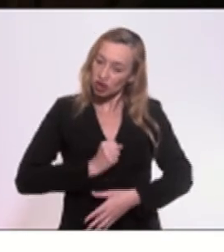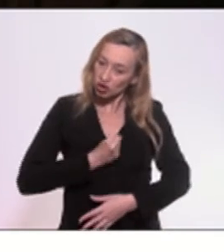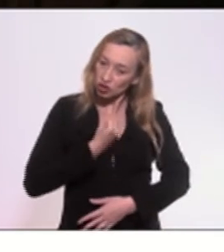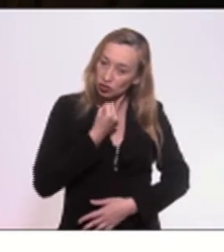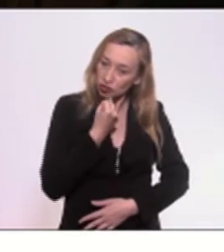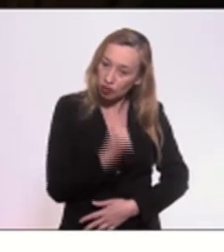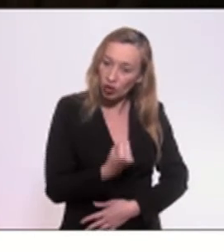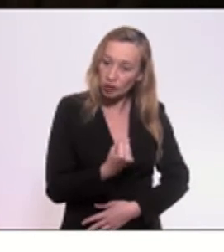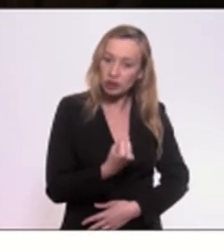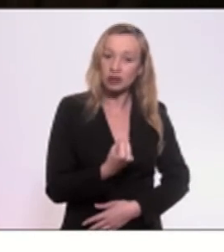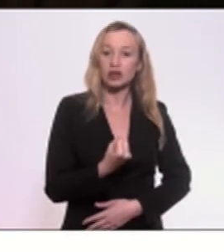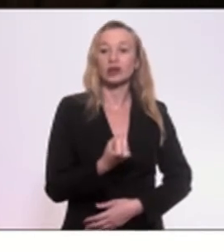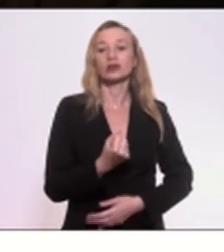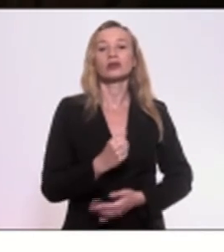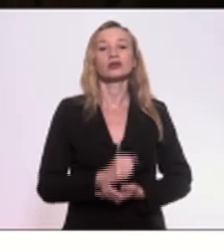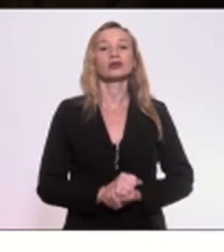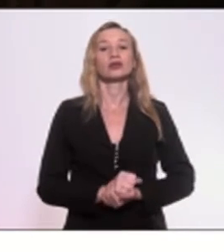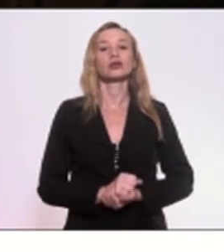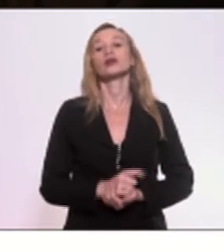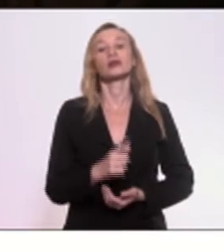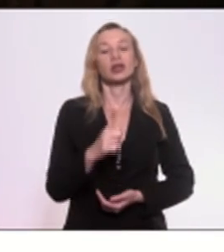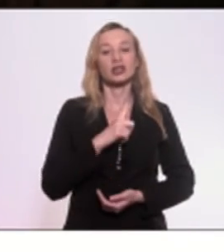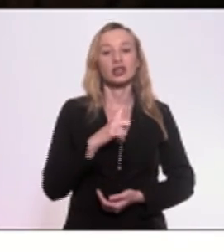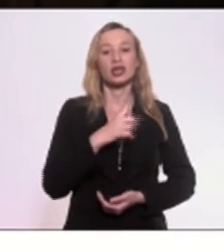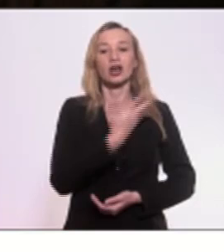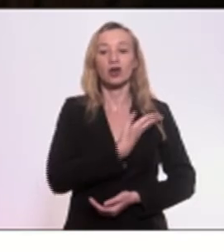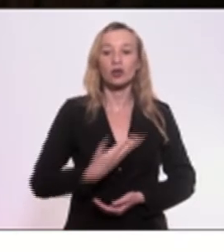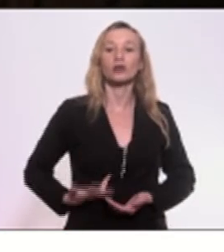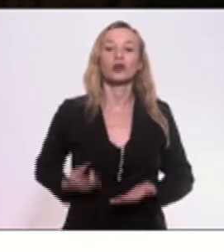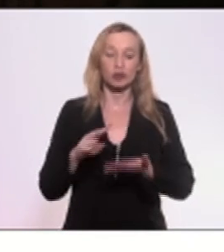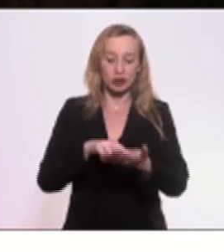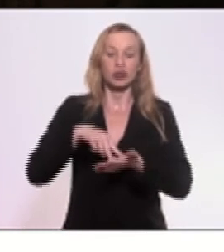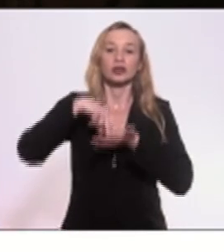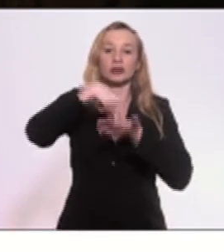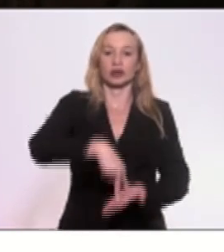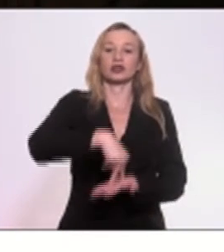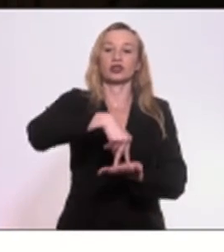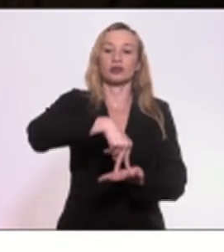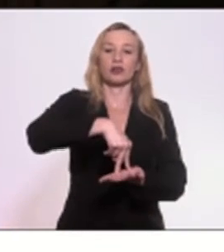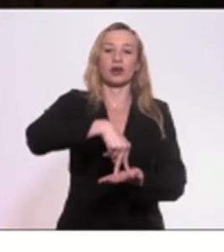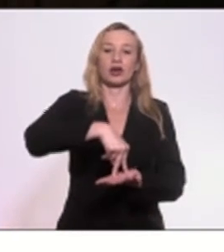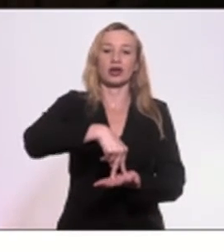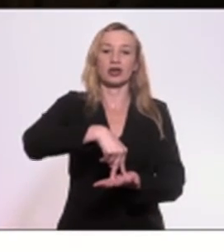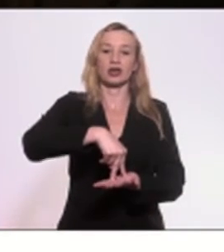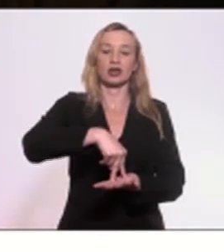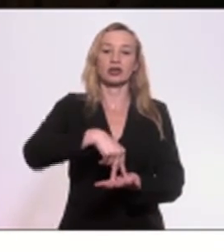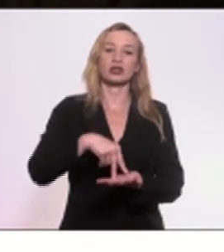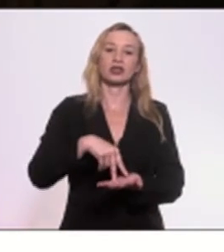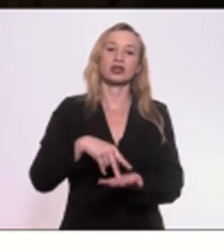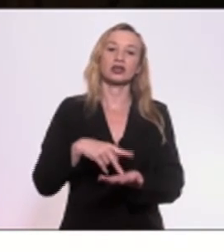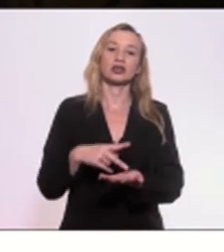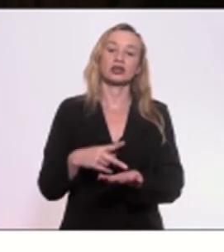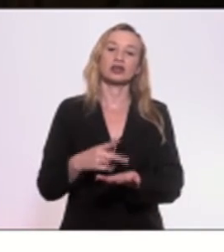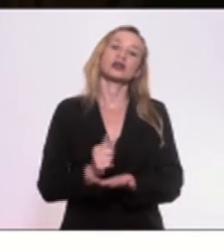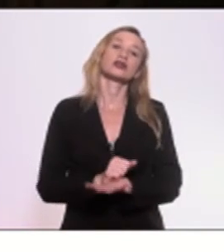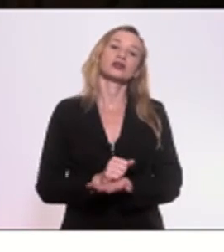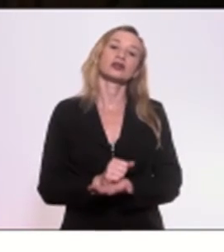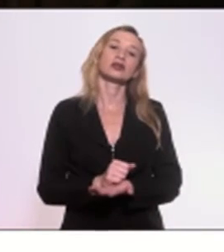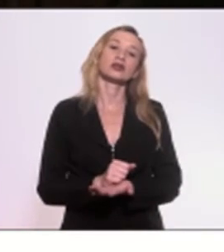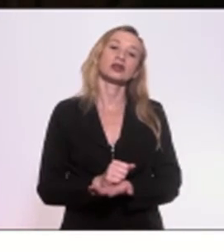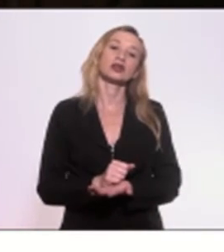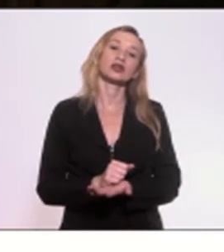resistem para manter a nossa república de pé, república na sua essência da